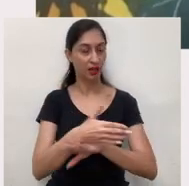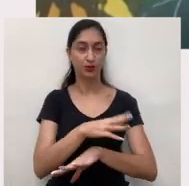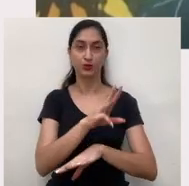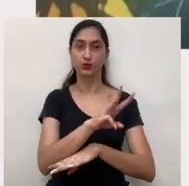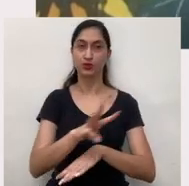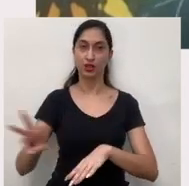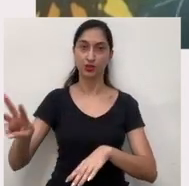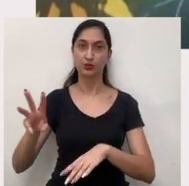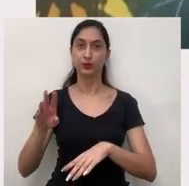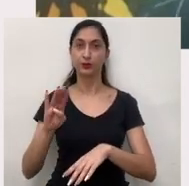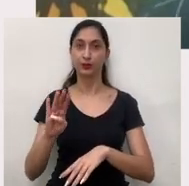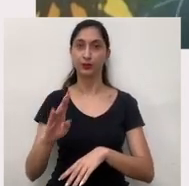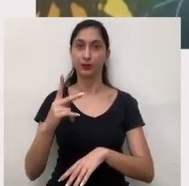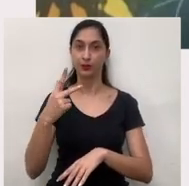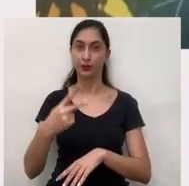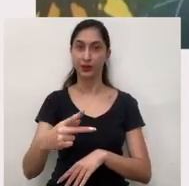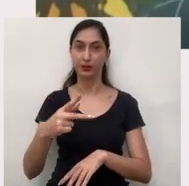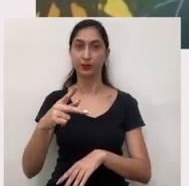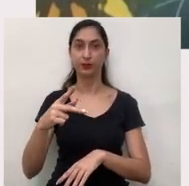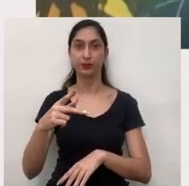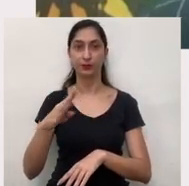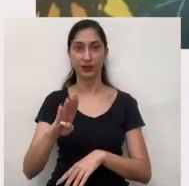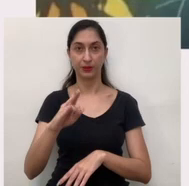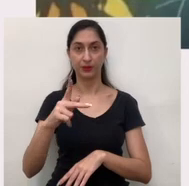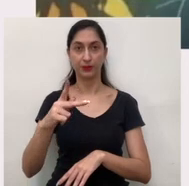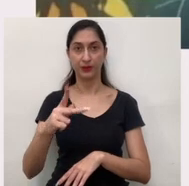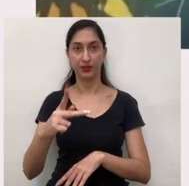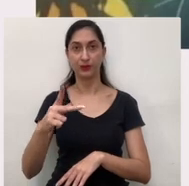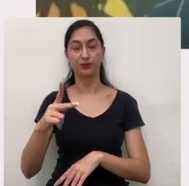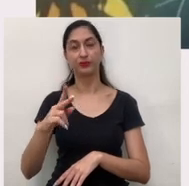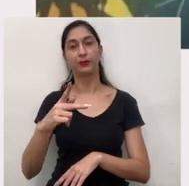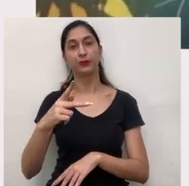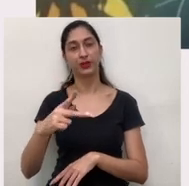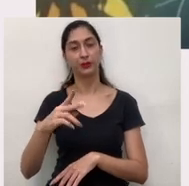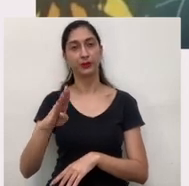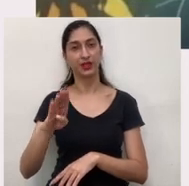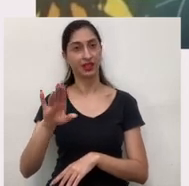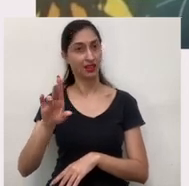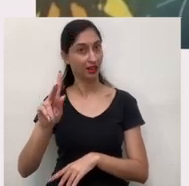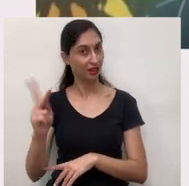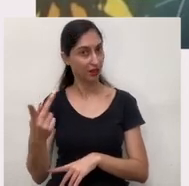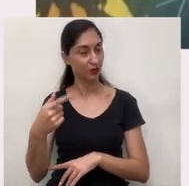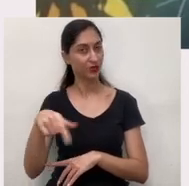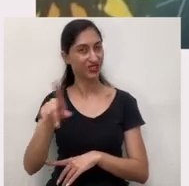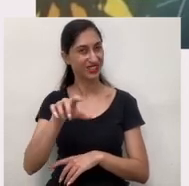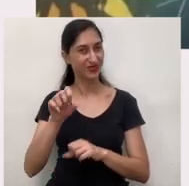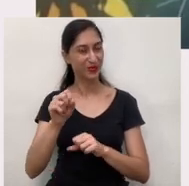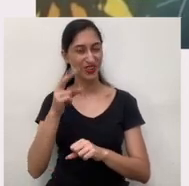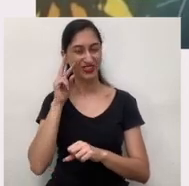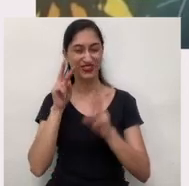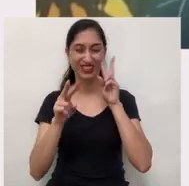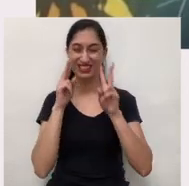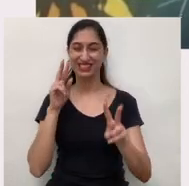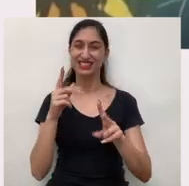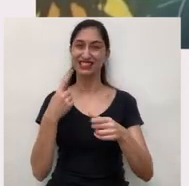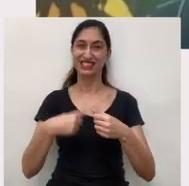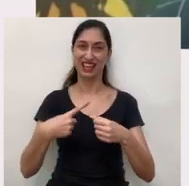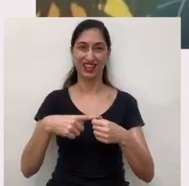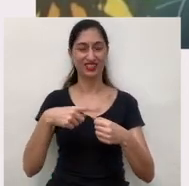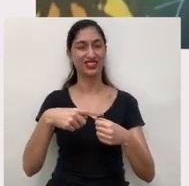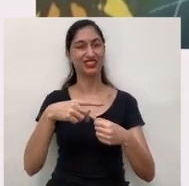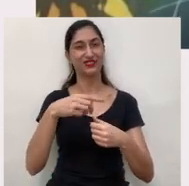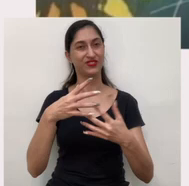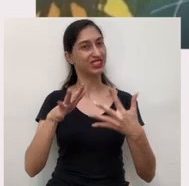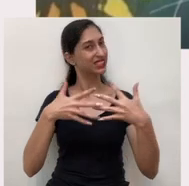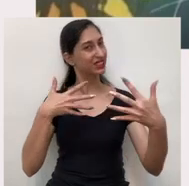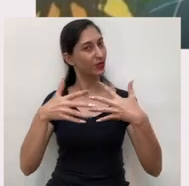na Reabertura Museus e tirar seu ingresso para ir lá conhecer ao vivo e conhecer um pouquinho dessas cidades invisíveis que a Fernanda inventariou.